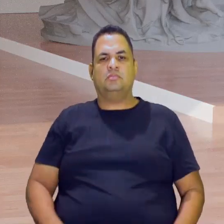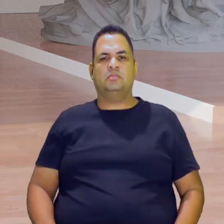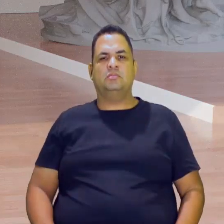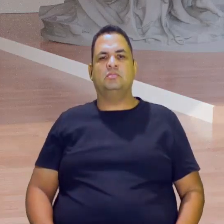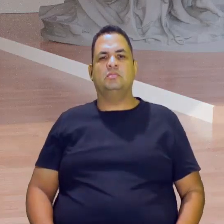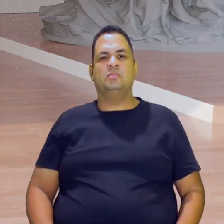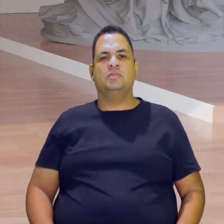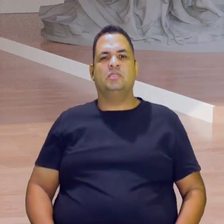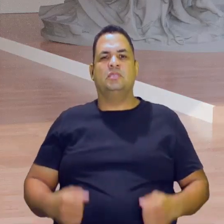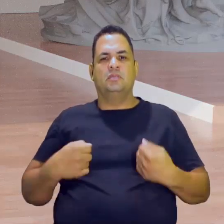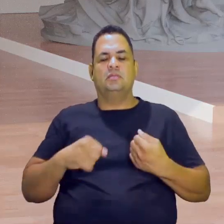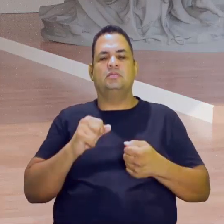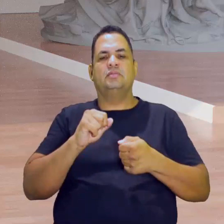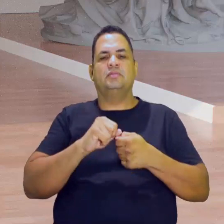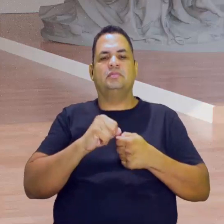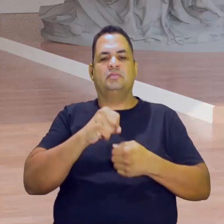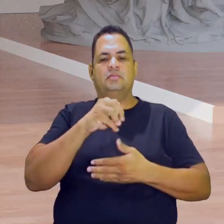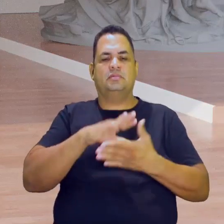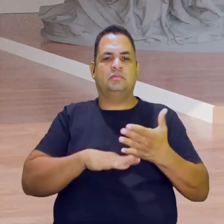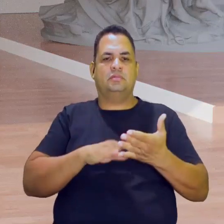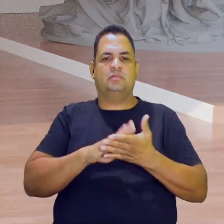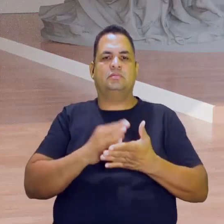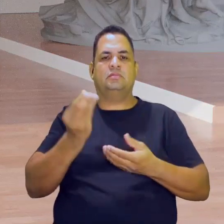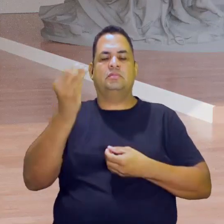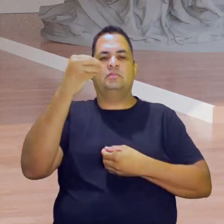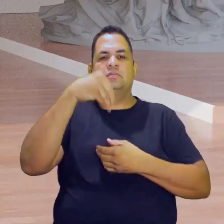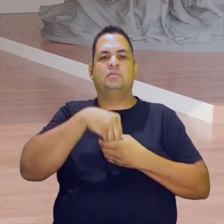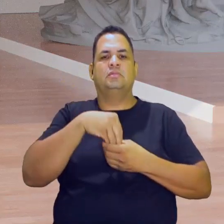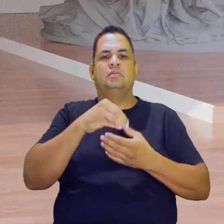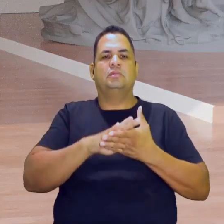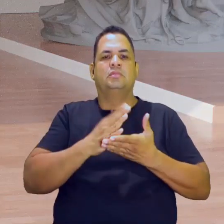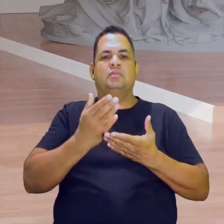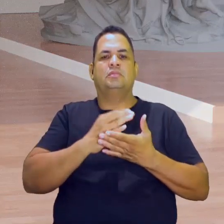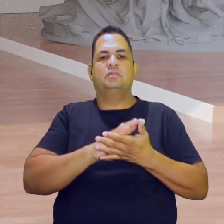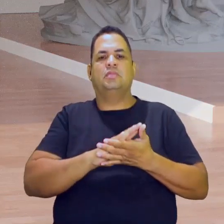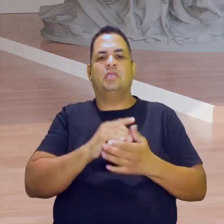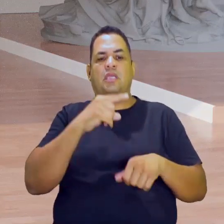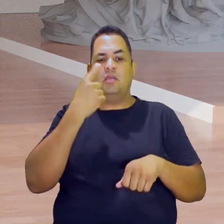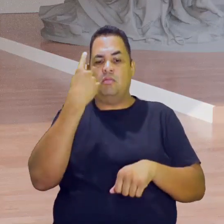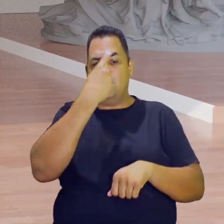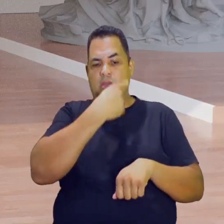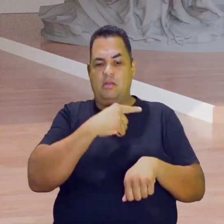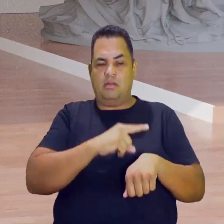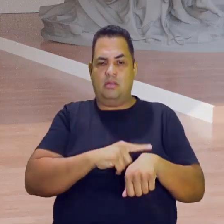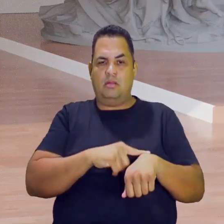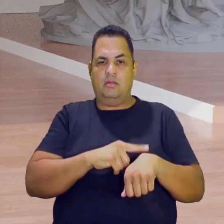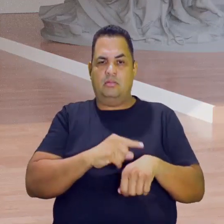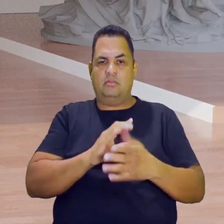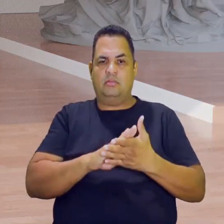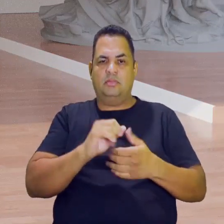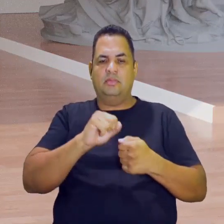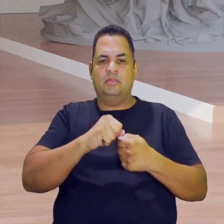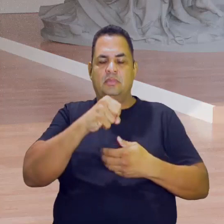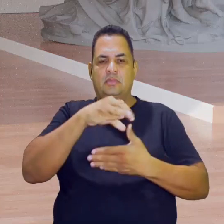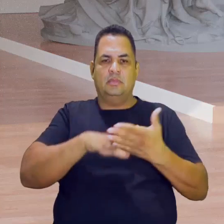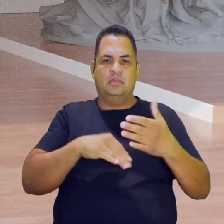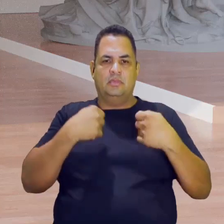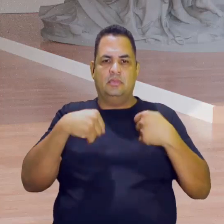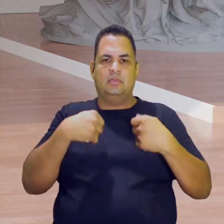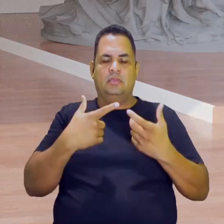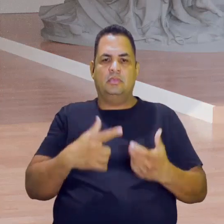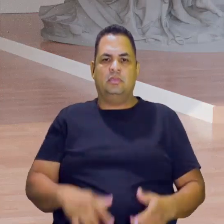Ah, professora, tem que fazer essa atividade? Sim, porque ela faz parte, tem uma carga horária específica para essa atividade, certo? Então, vocês